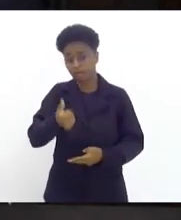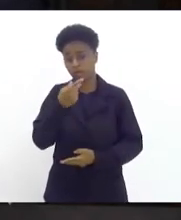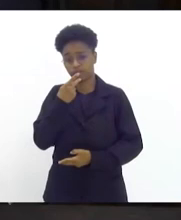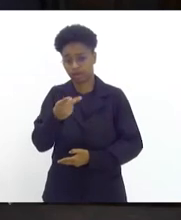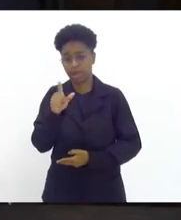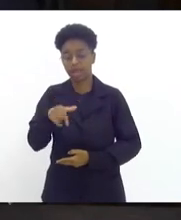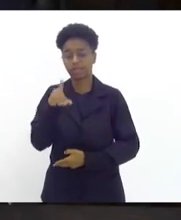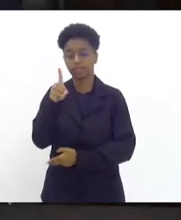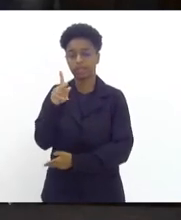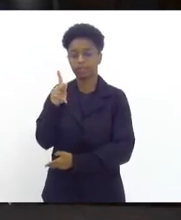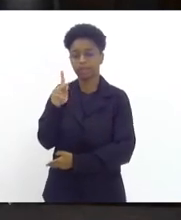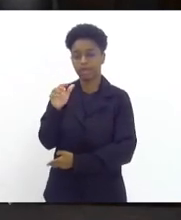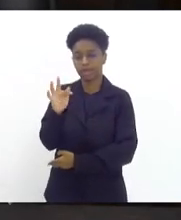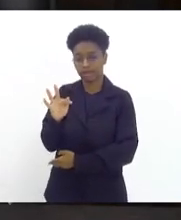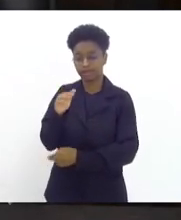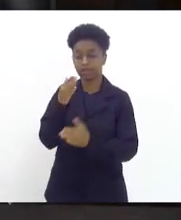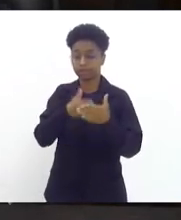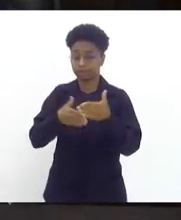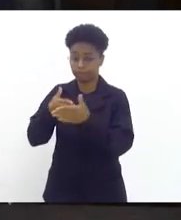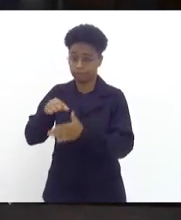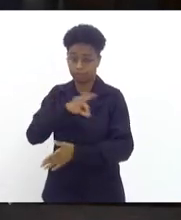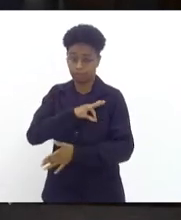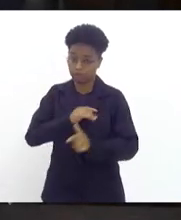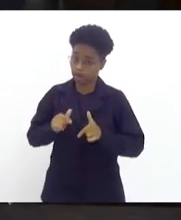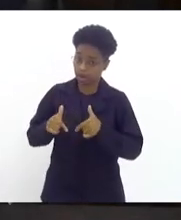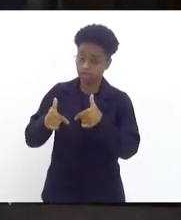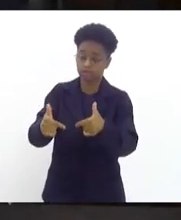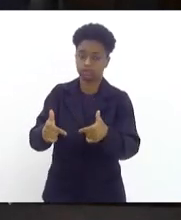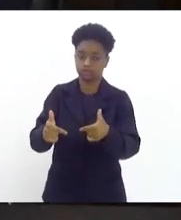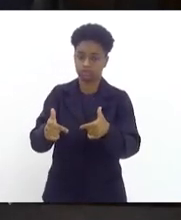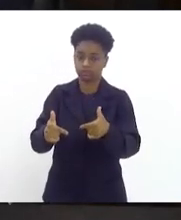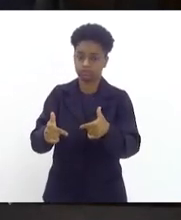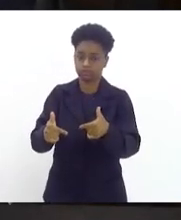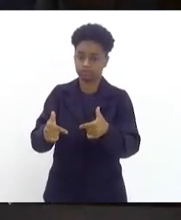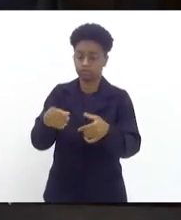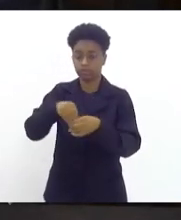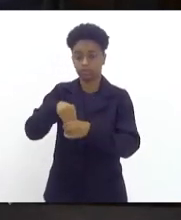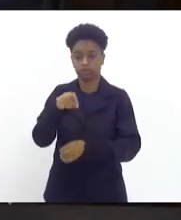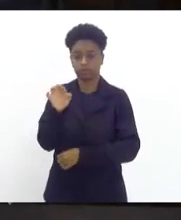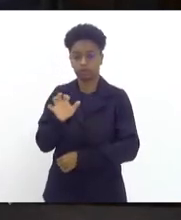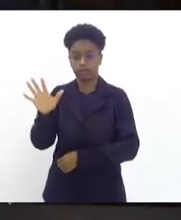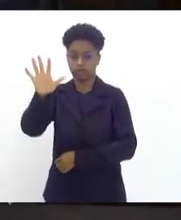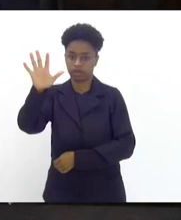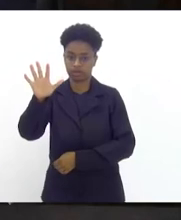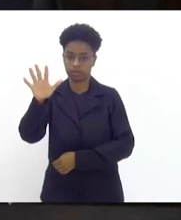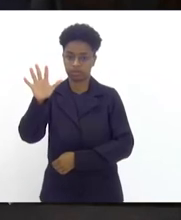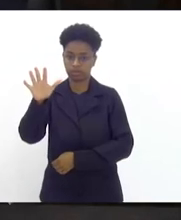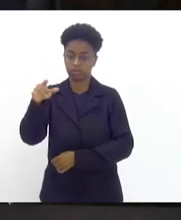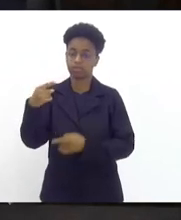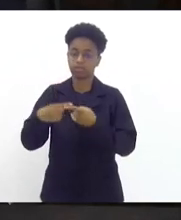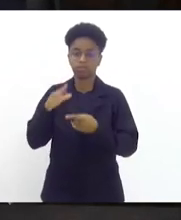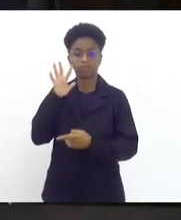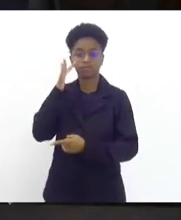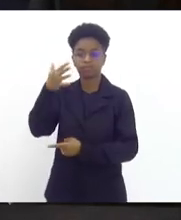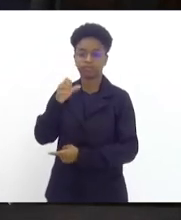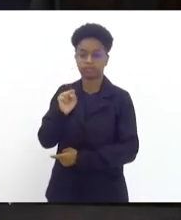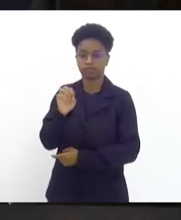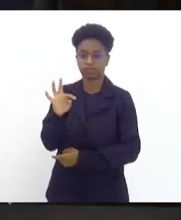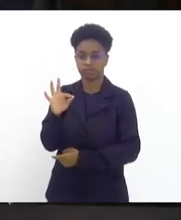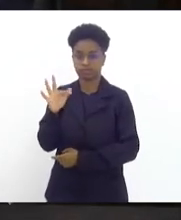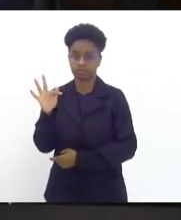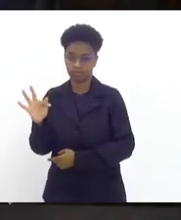essa dpf que impede a polícia militar de fazer operação policial em favela uma decisão de Supremo Tribunal Federal